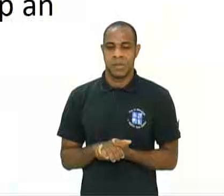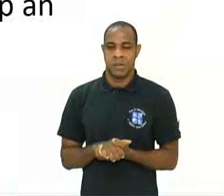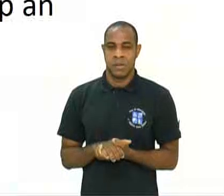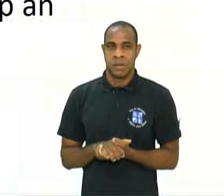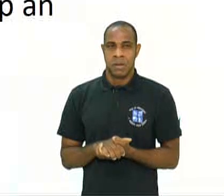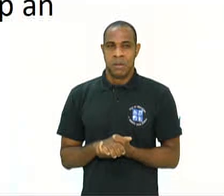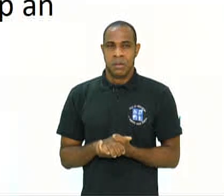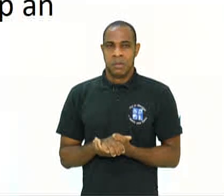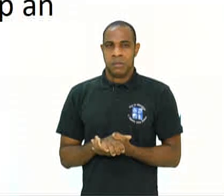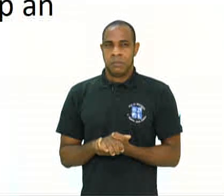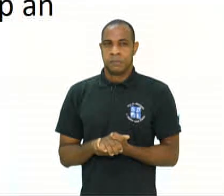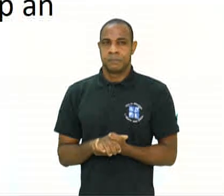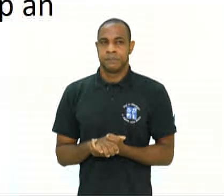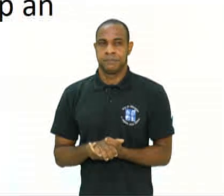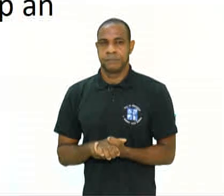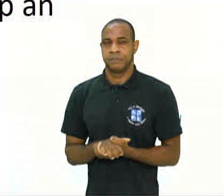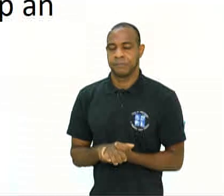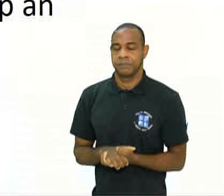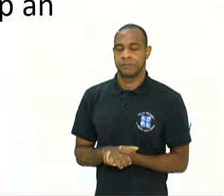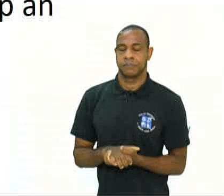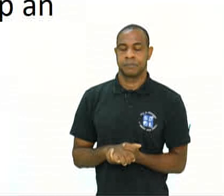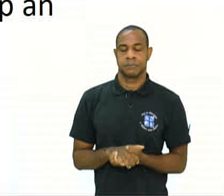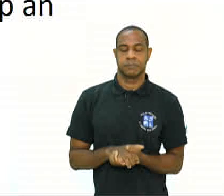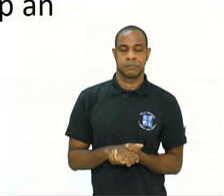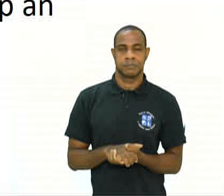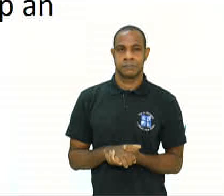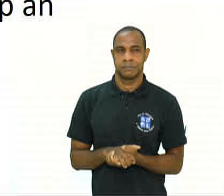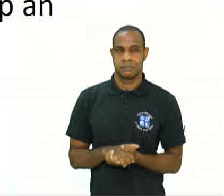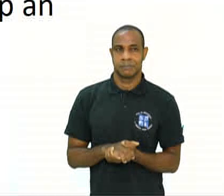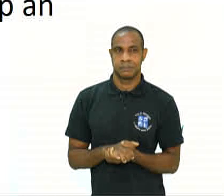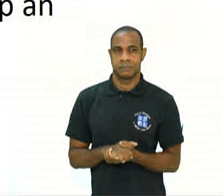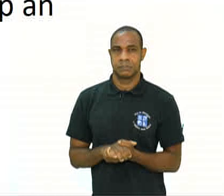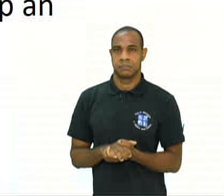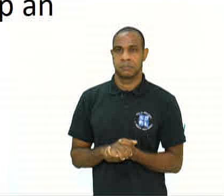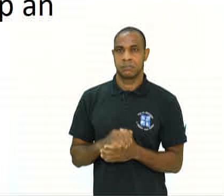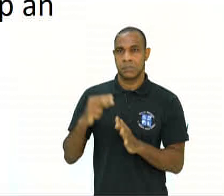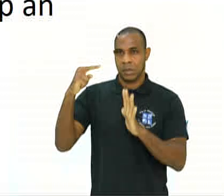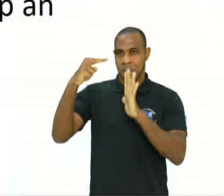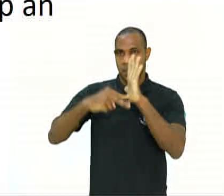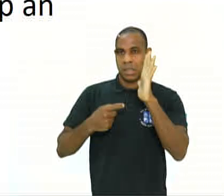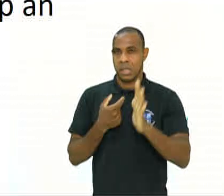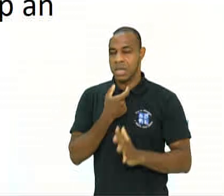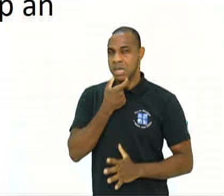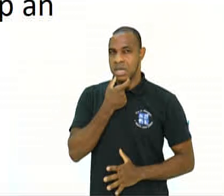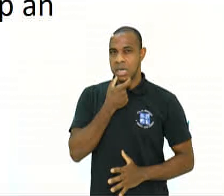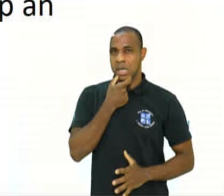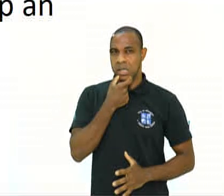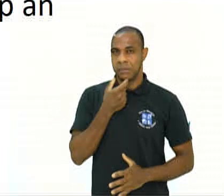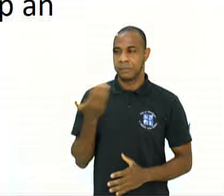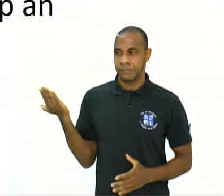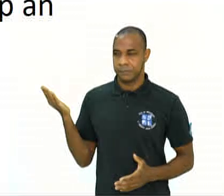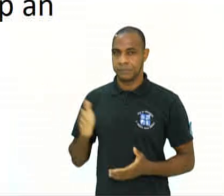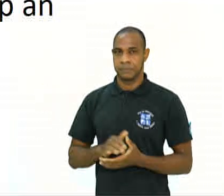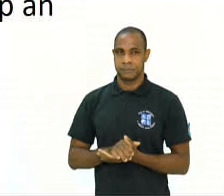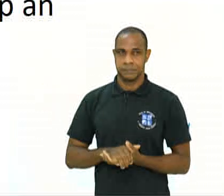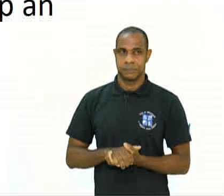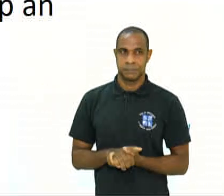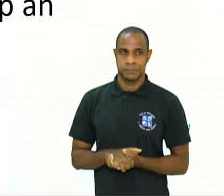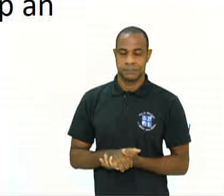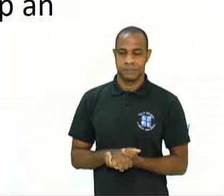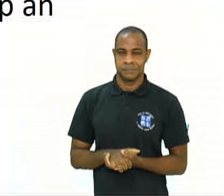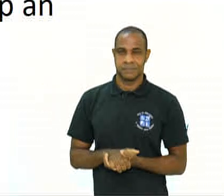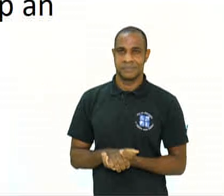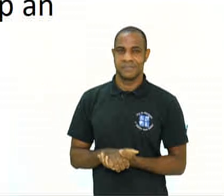because I had missed the bus. Then I had a math test and it did badly because I hadn't studied for it. Things went